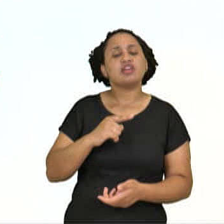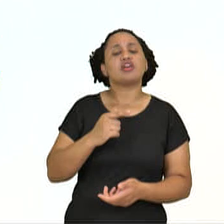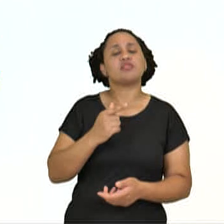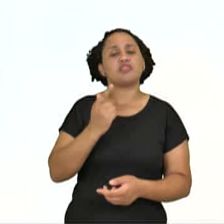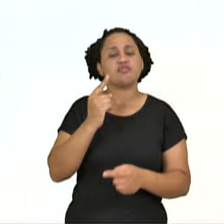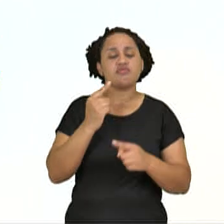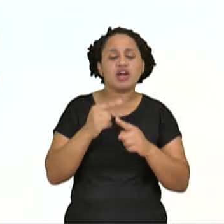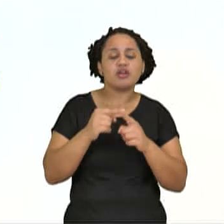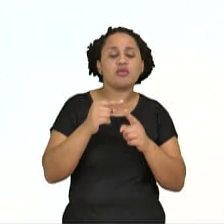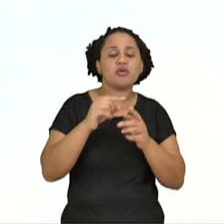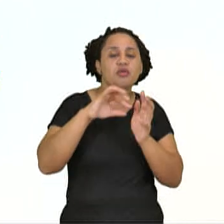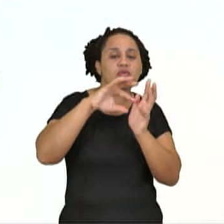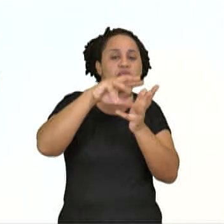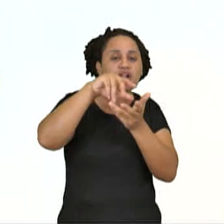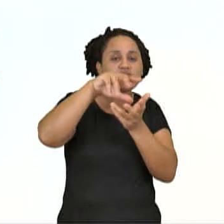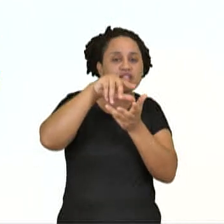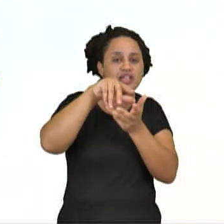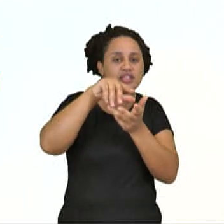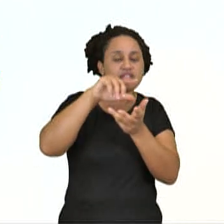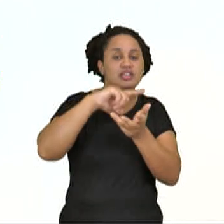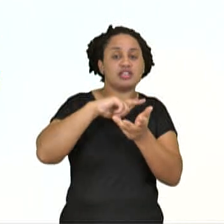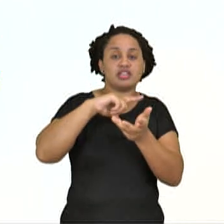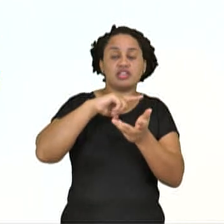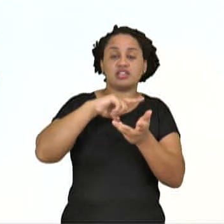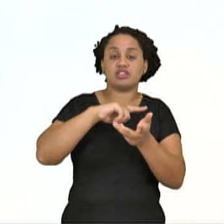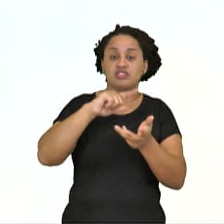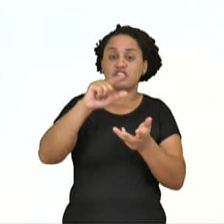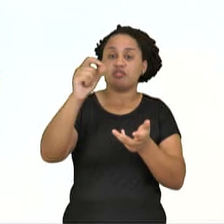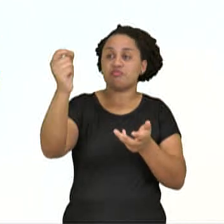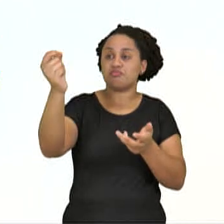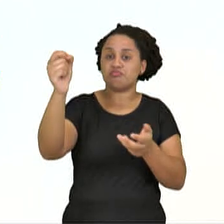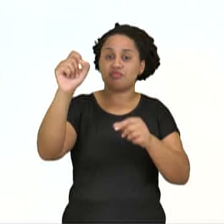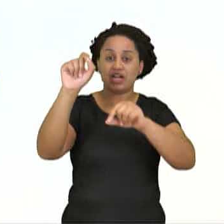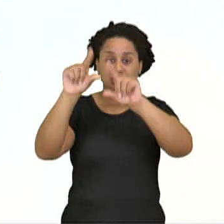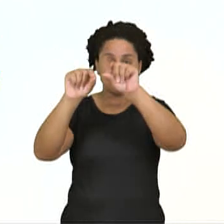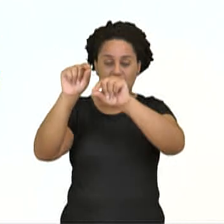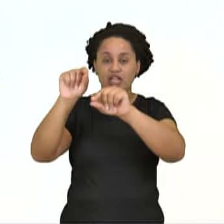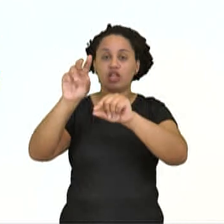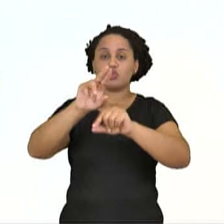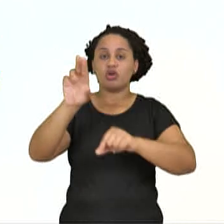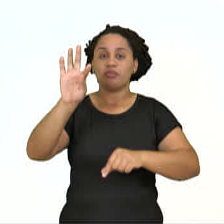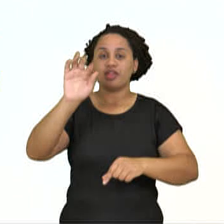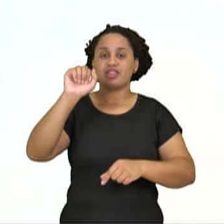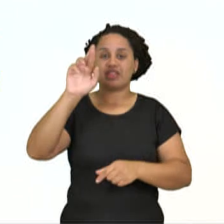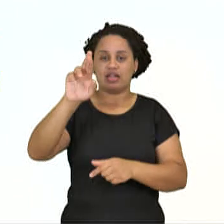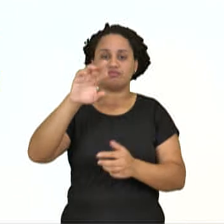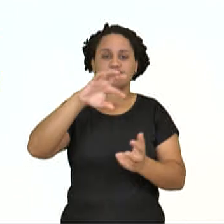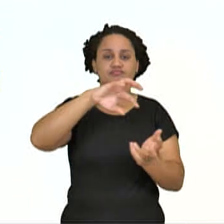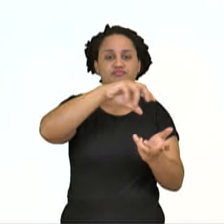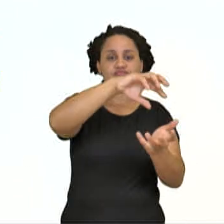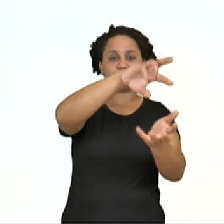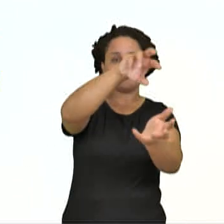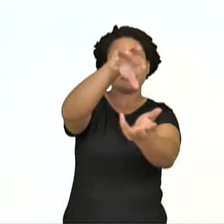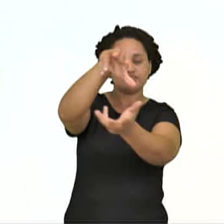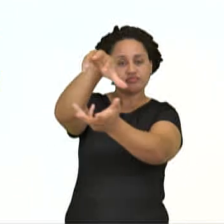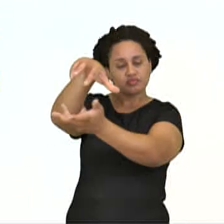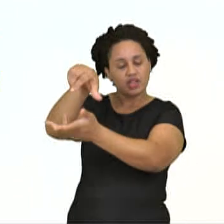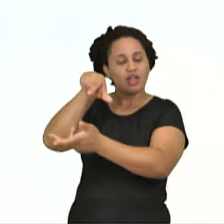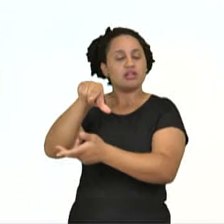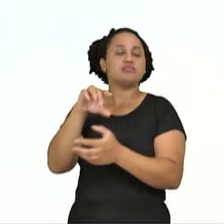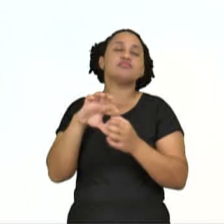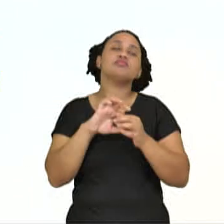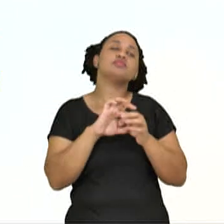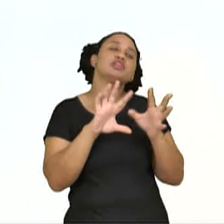orbitava em torno de uma estrela chamada Tar. Ele ainda se lembrava dos seus tempos de liberdade, quando